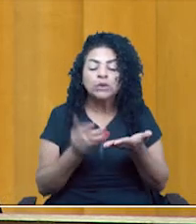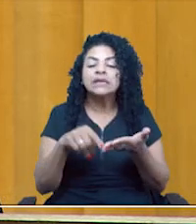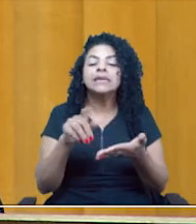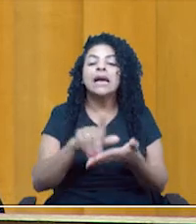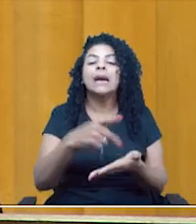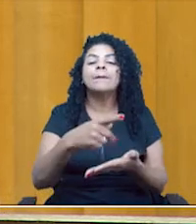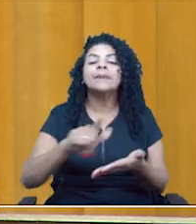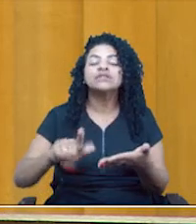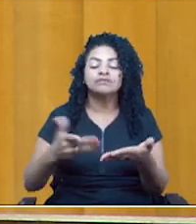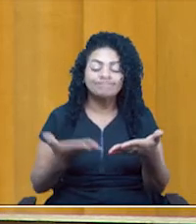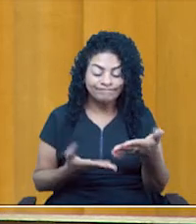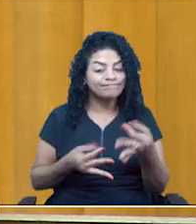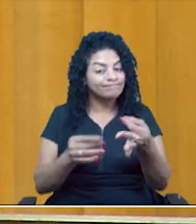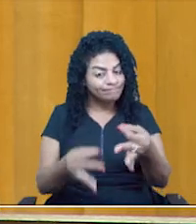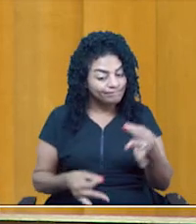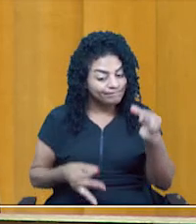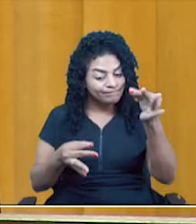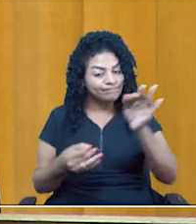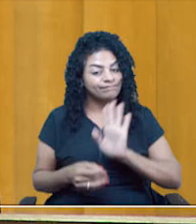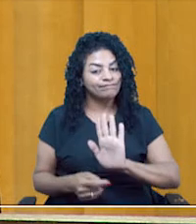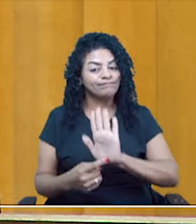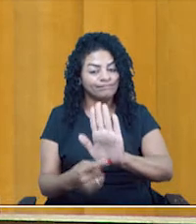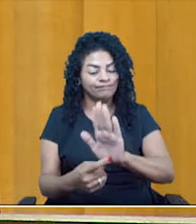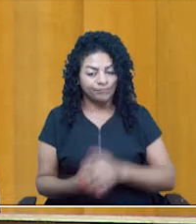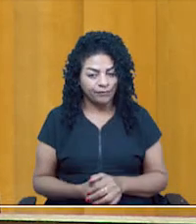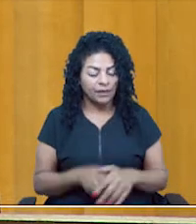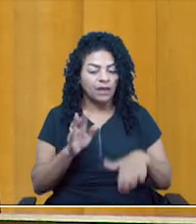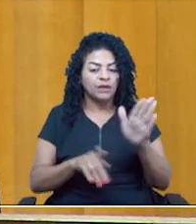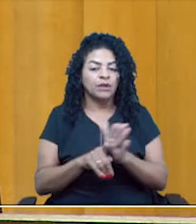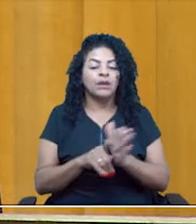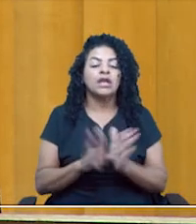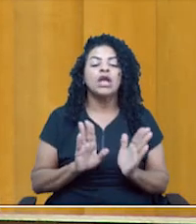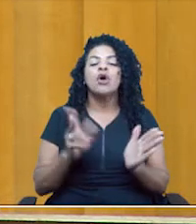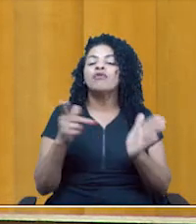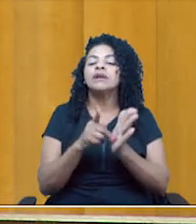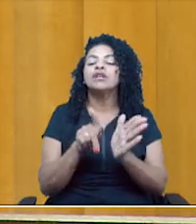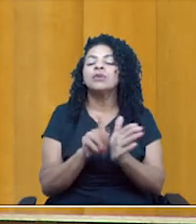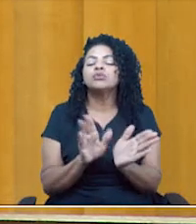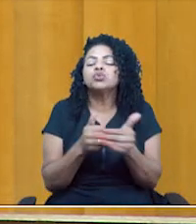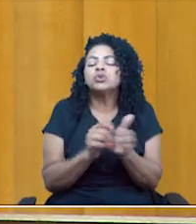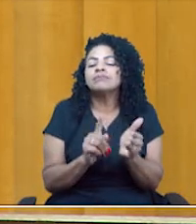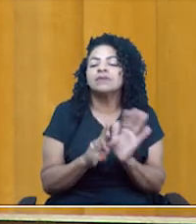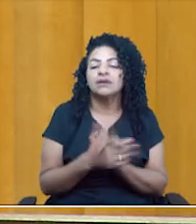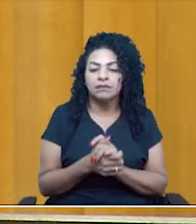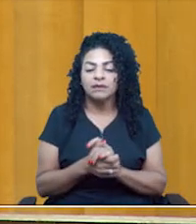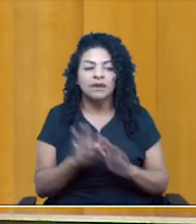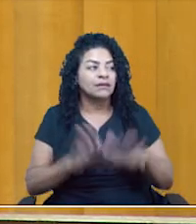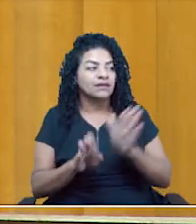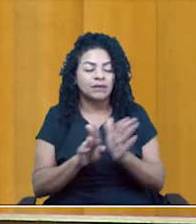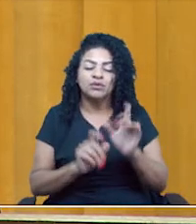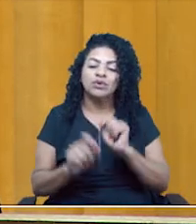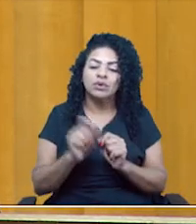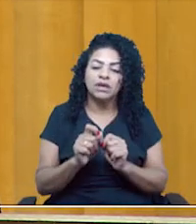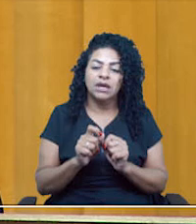Isso não é um fato isolado. Nós temos, por exemplo, aqui no relatório que trata a percepção sobre a adequação do volume de